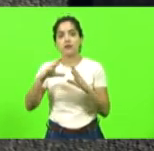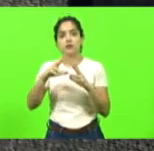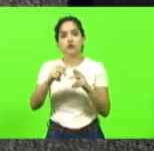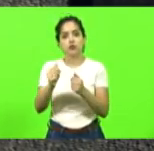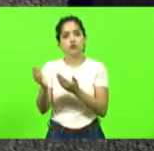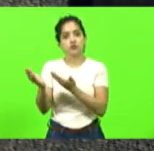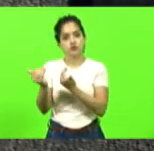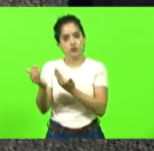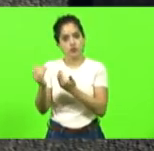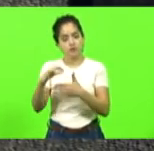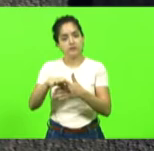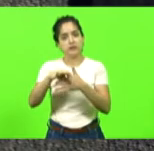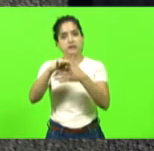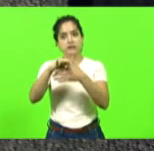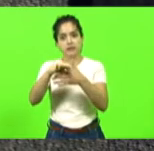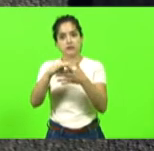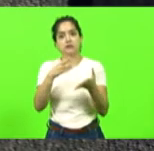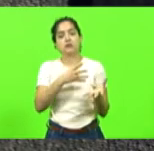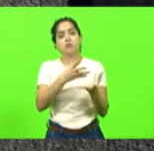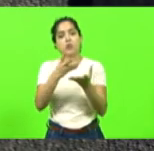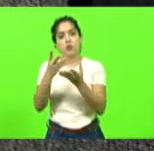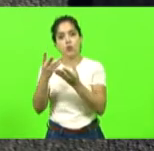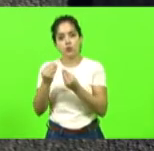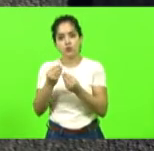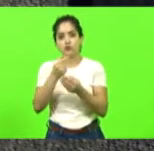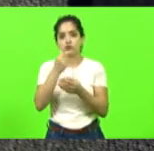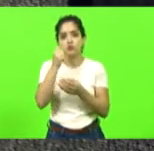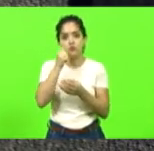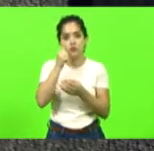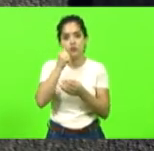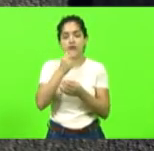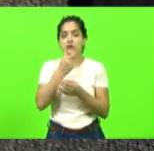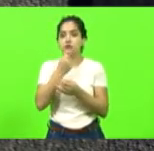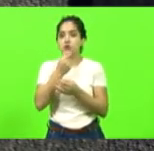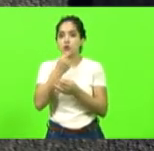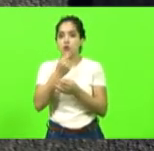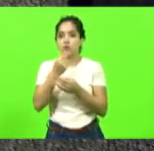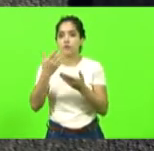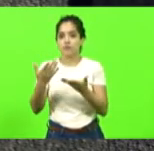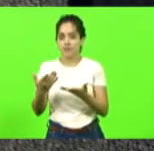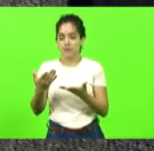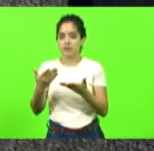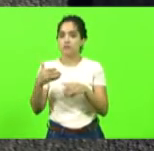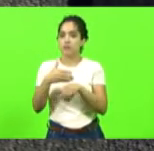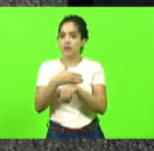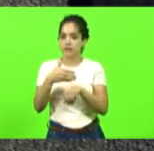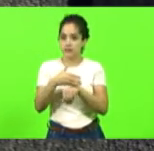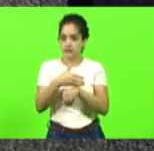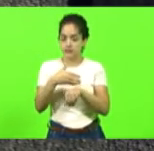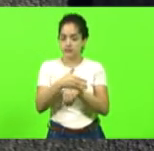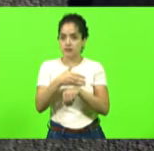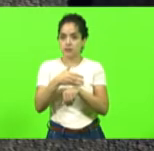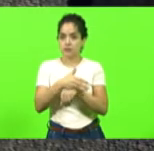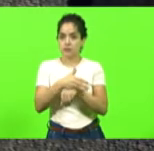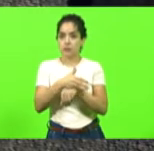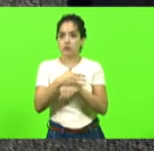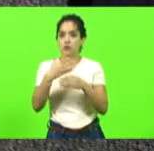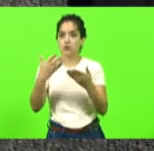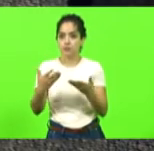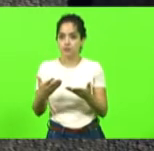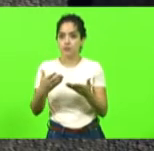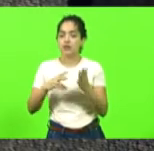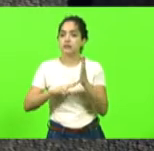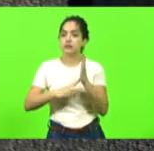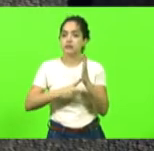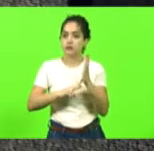Rock? Muitos jovens, mulheres e homens que fazem parte do movimento, o movimento sindical